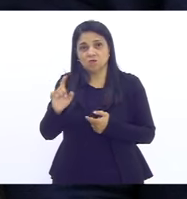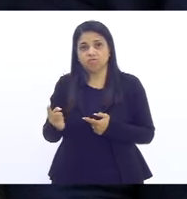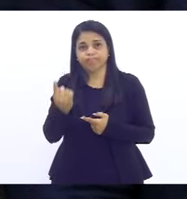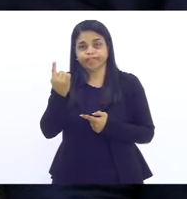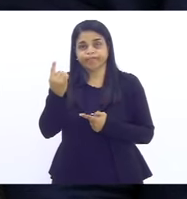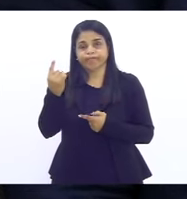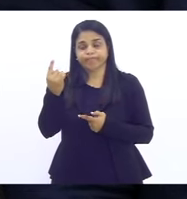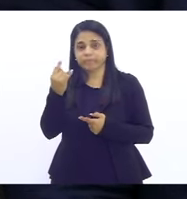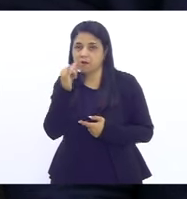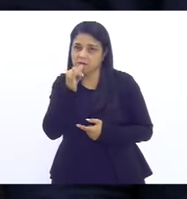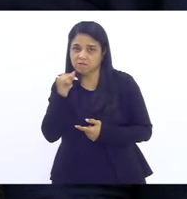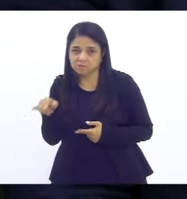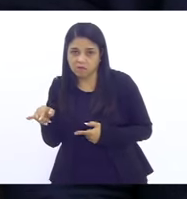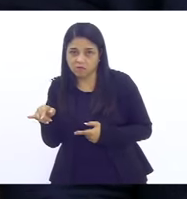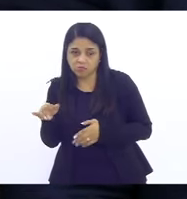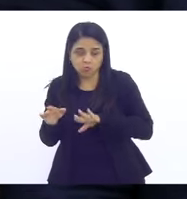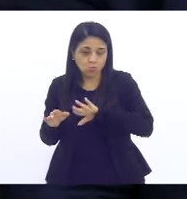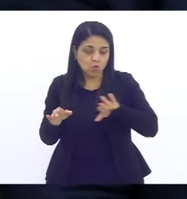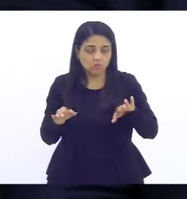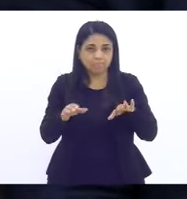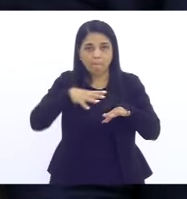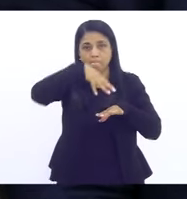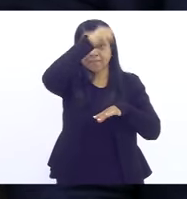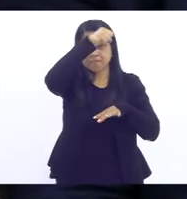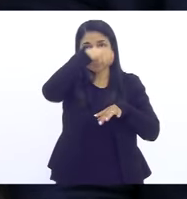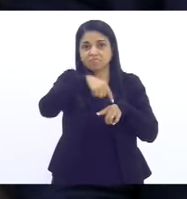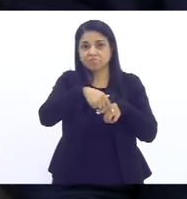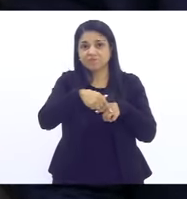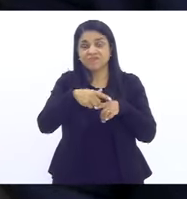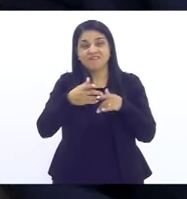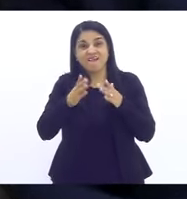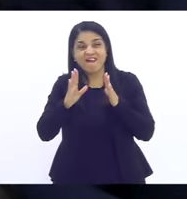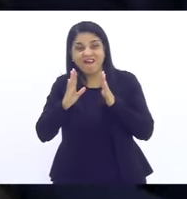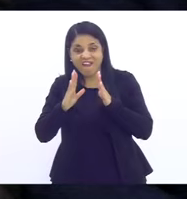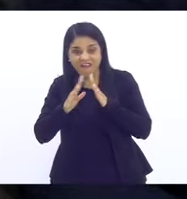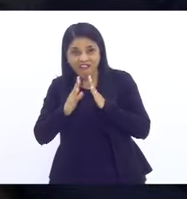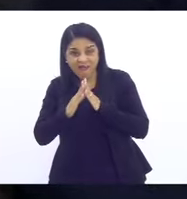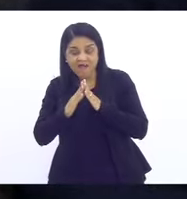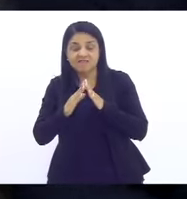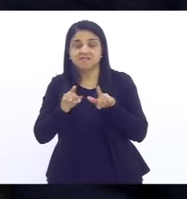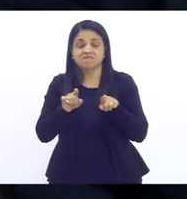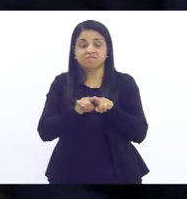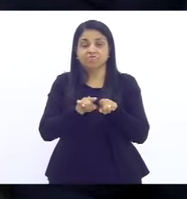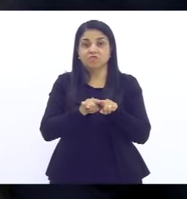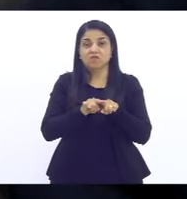cliente, né, de sua casa, de sua família, não. São comerciantes, porra.